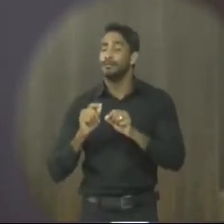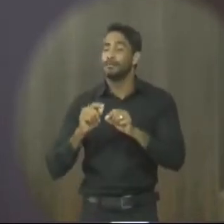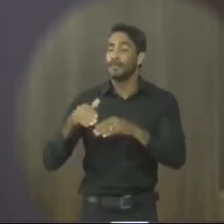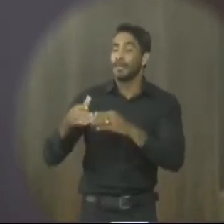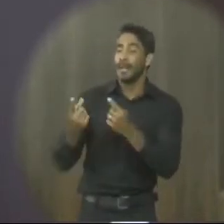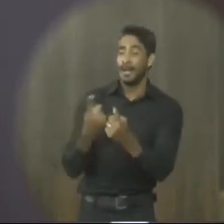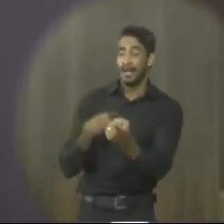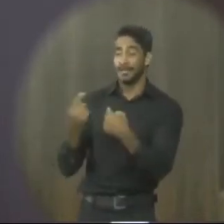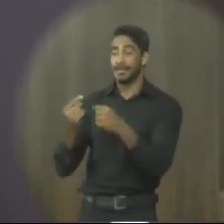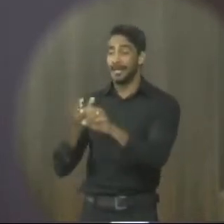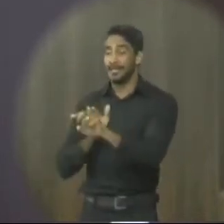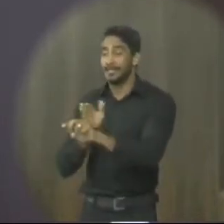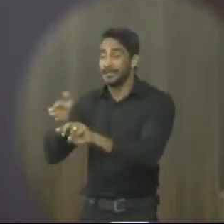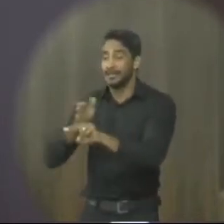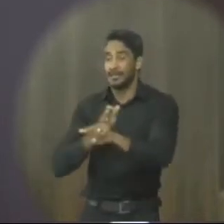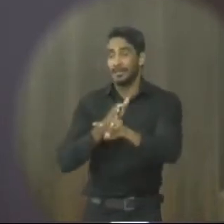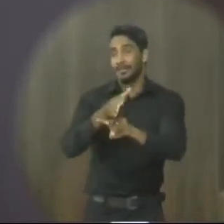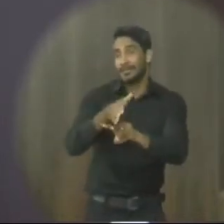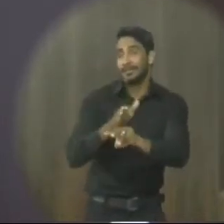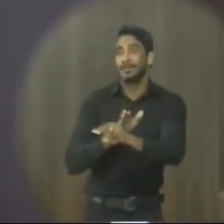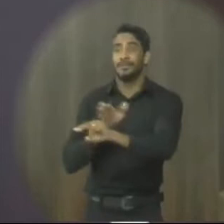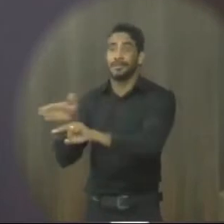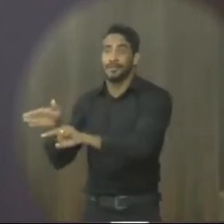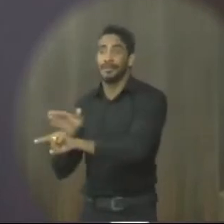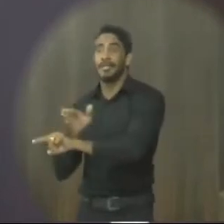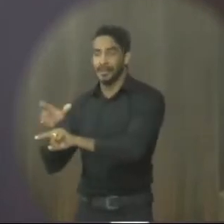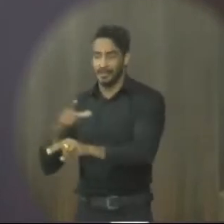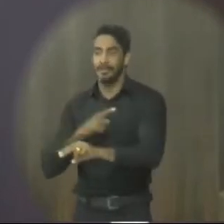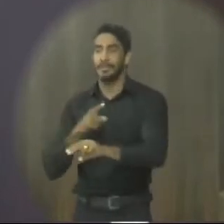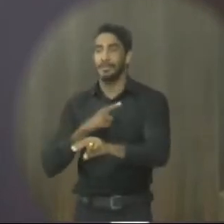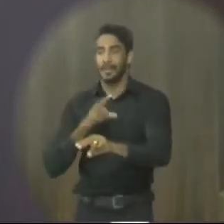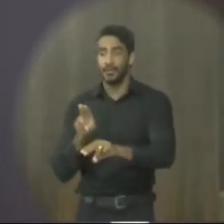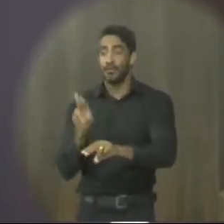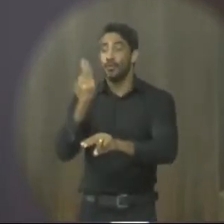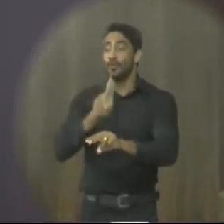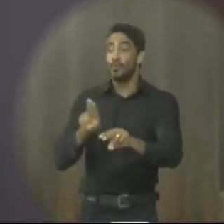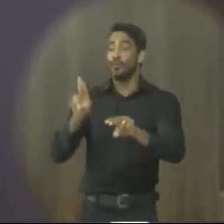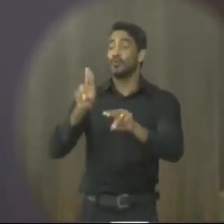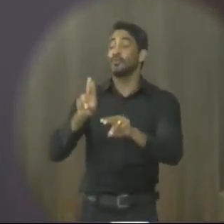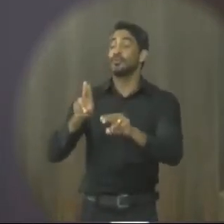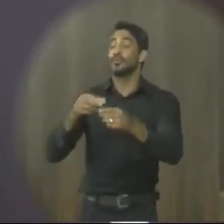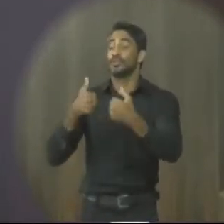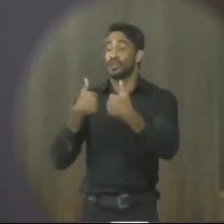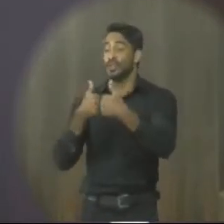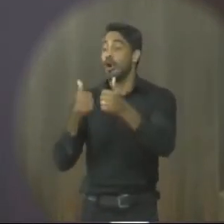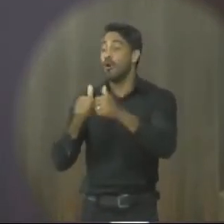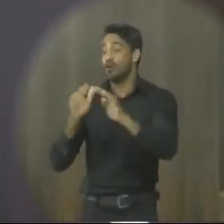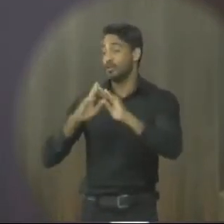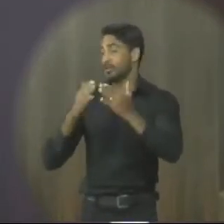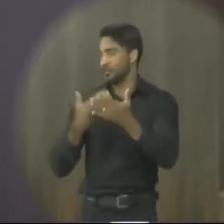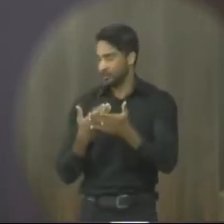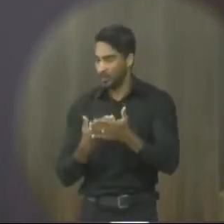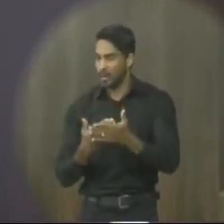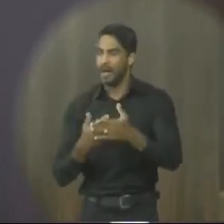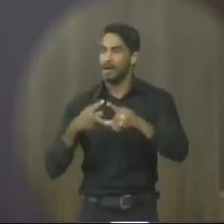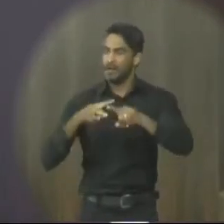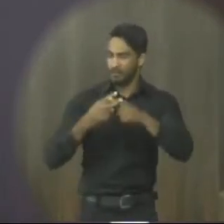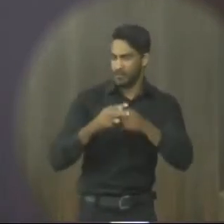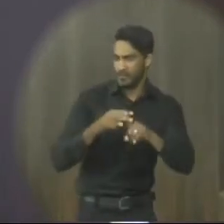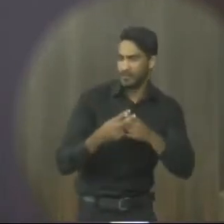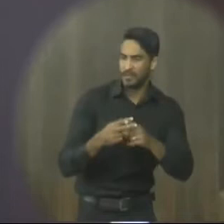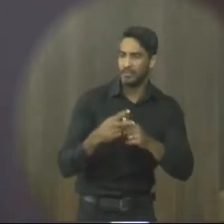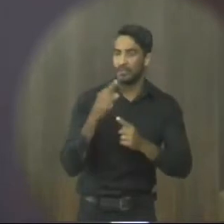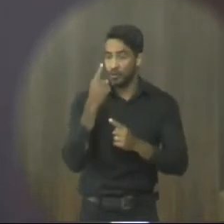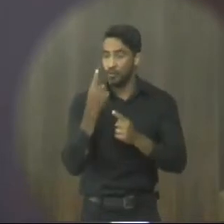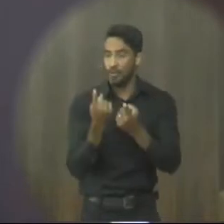as estradas de acesso que tem o transporte escolar. Nós fizemos manutenção em uma